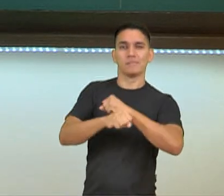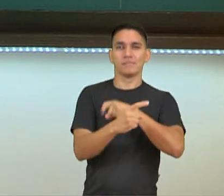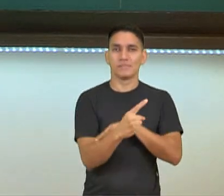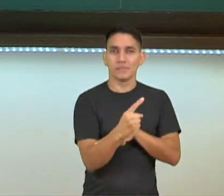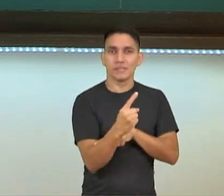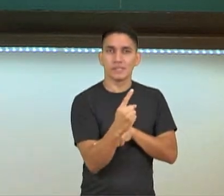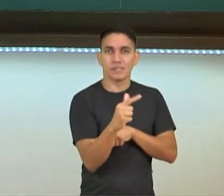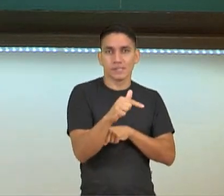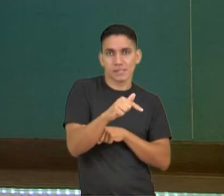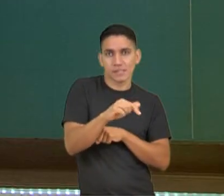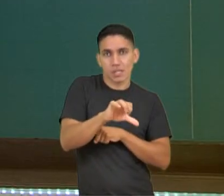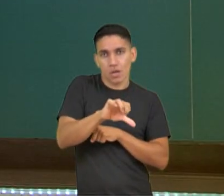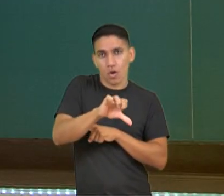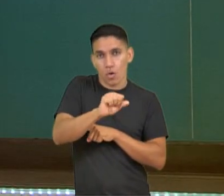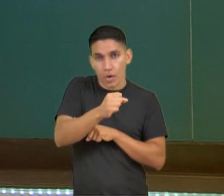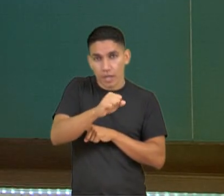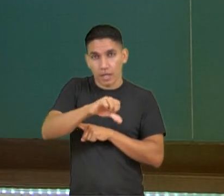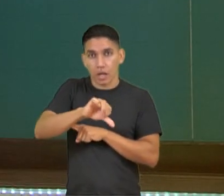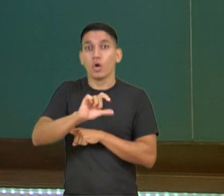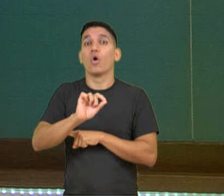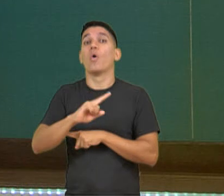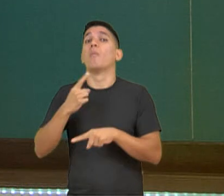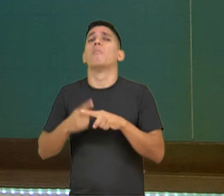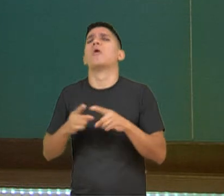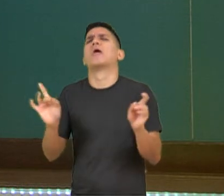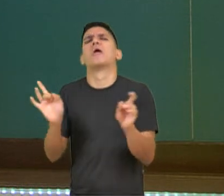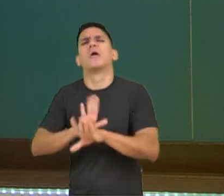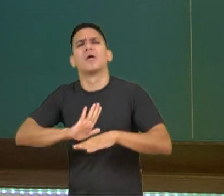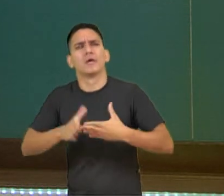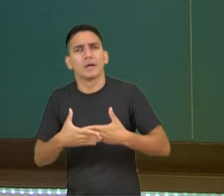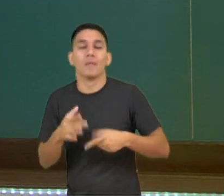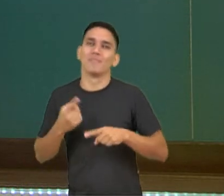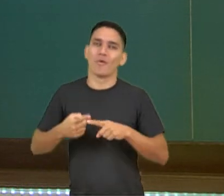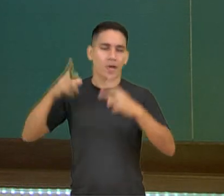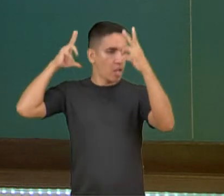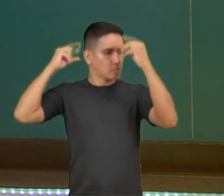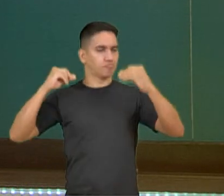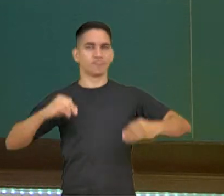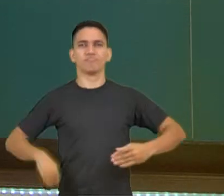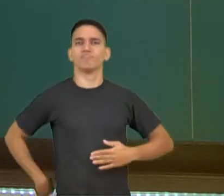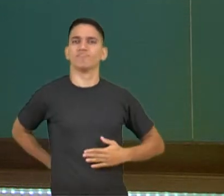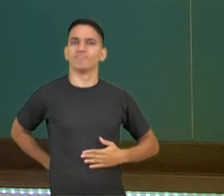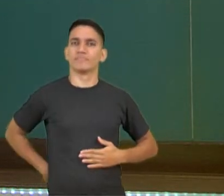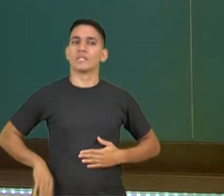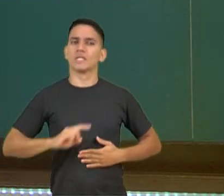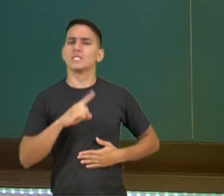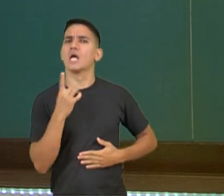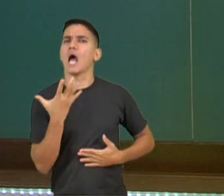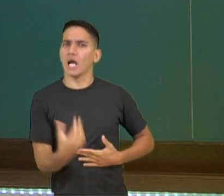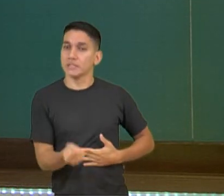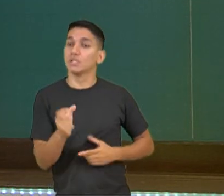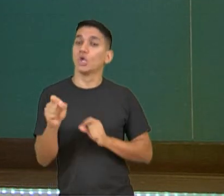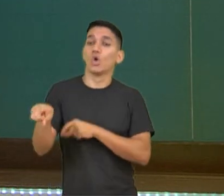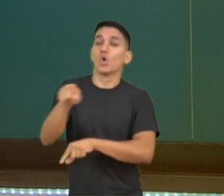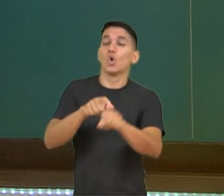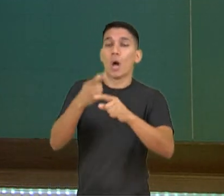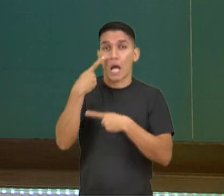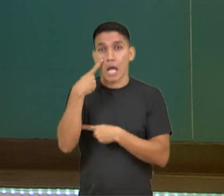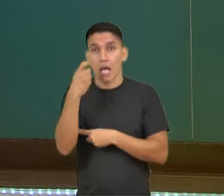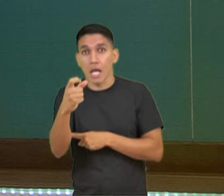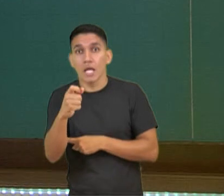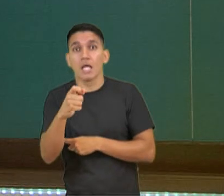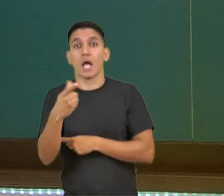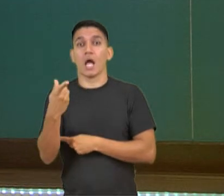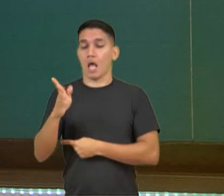1789. Mas por que completava-se? Porque Napoleão Bonaparte, ele sim atendia aos interesses